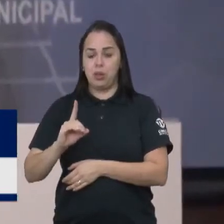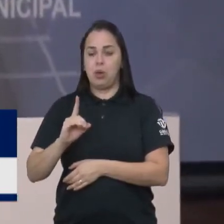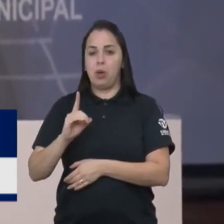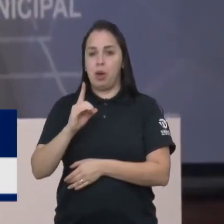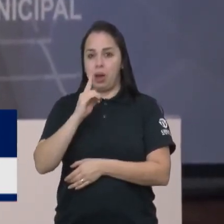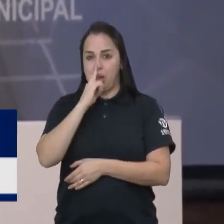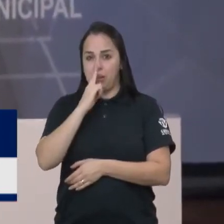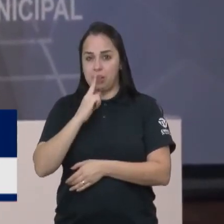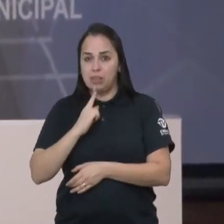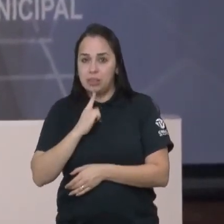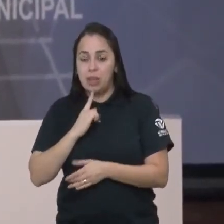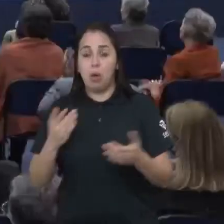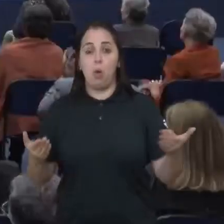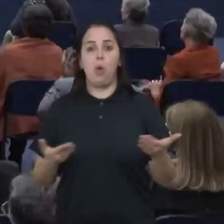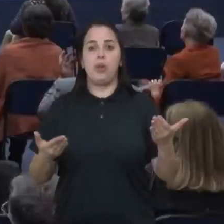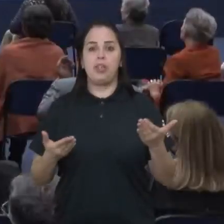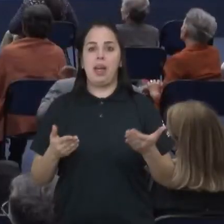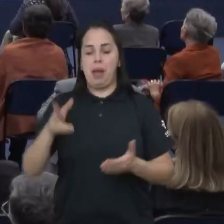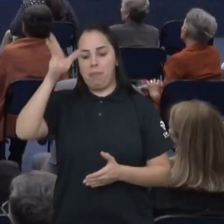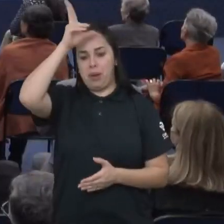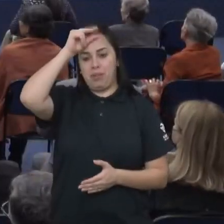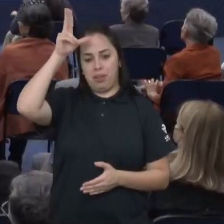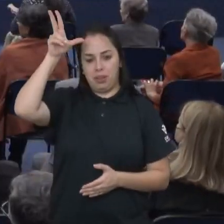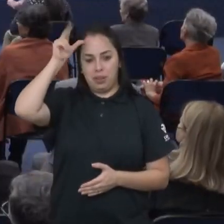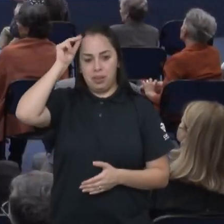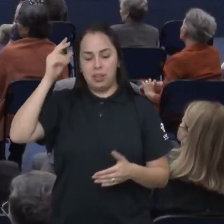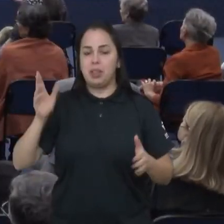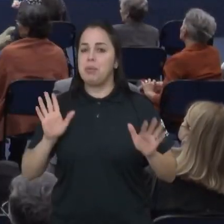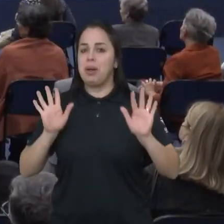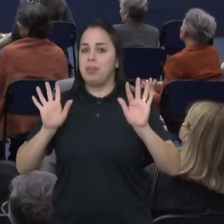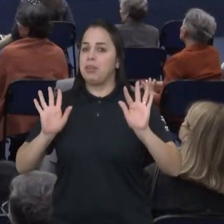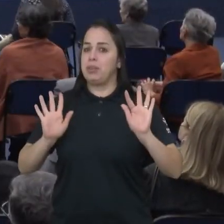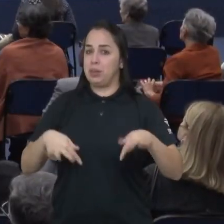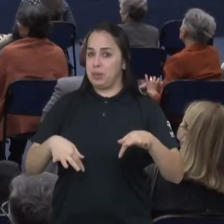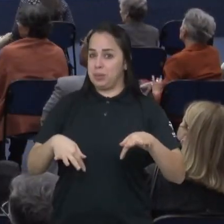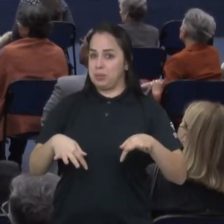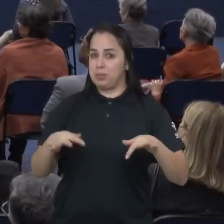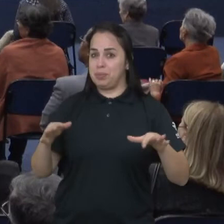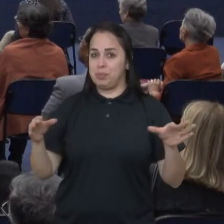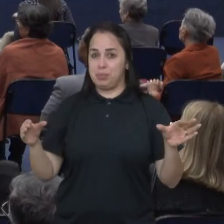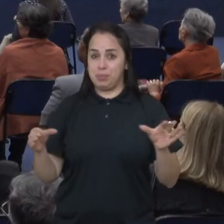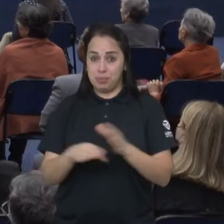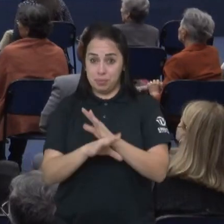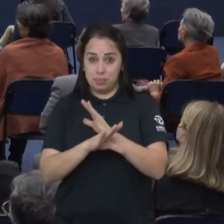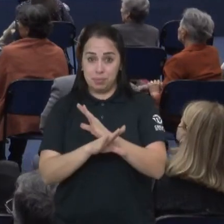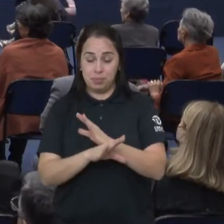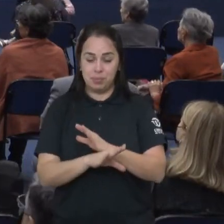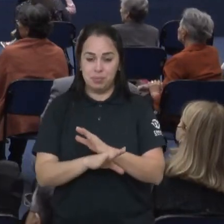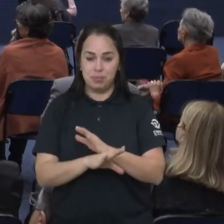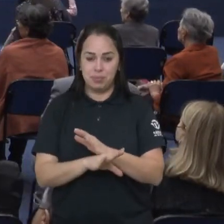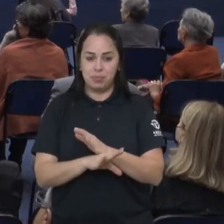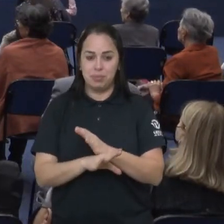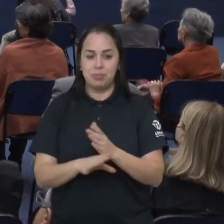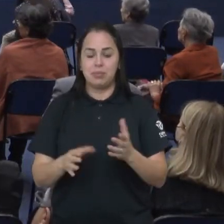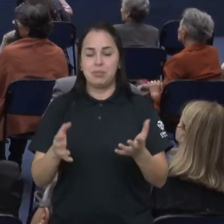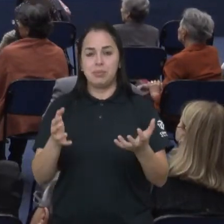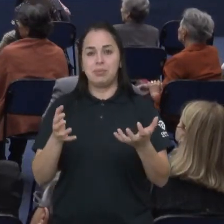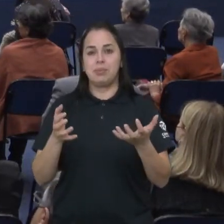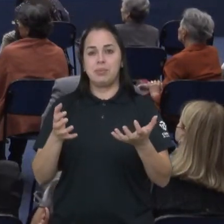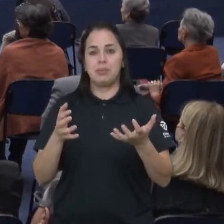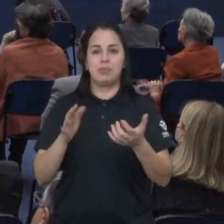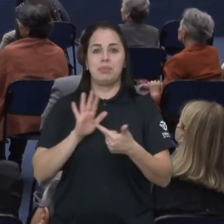nosso atual prefeito. E para fechar com chave de ouro essas palavras, quero externar